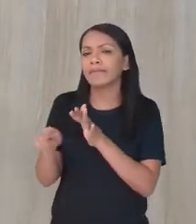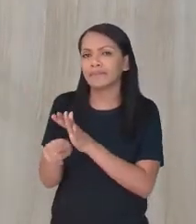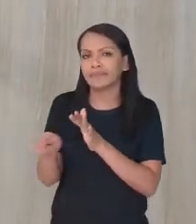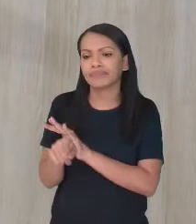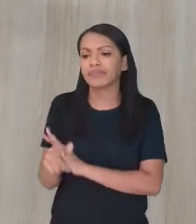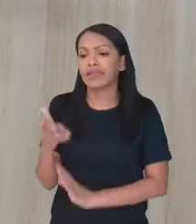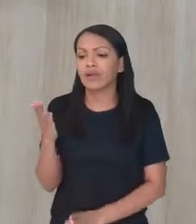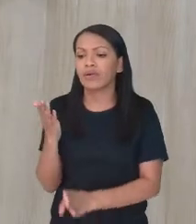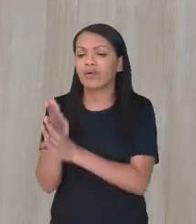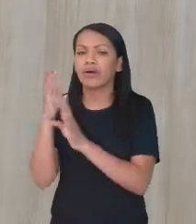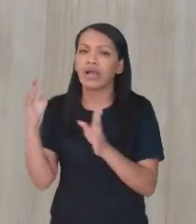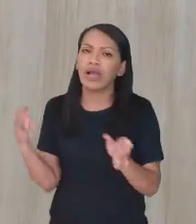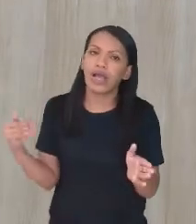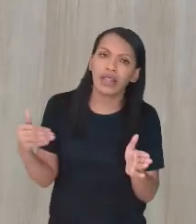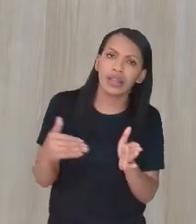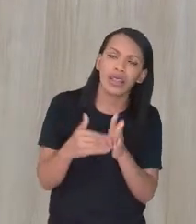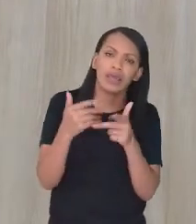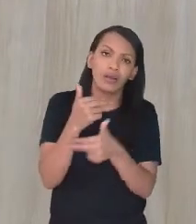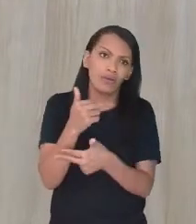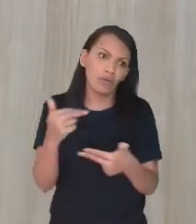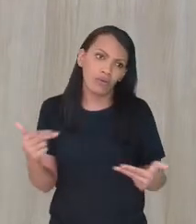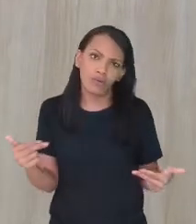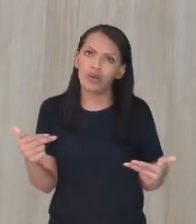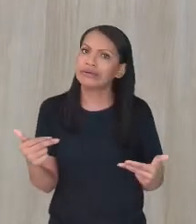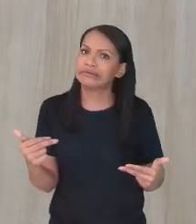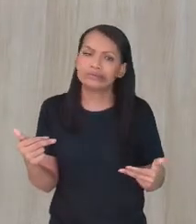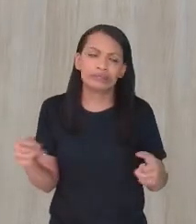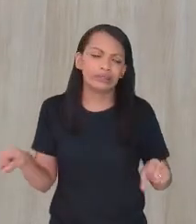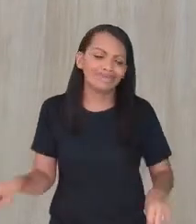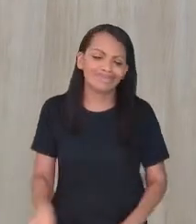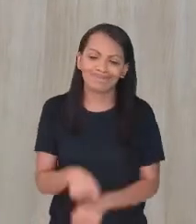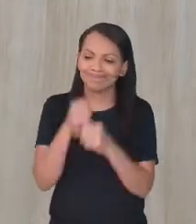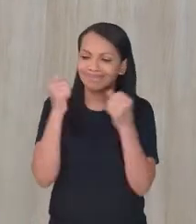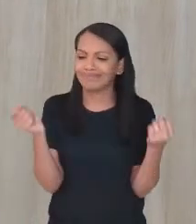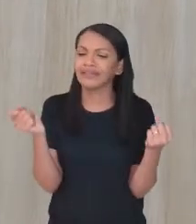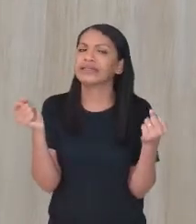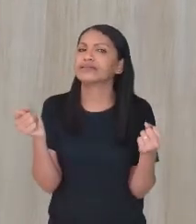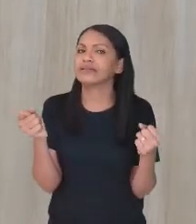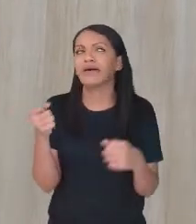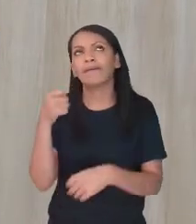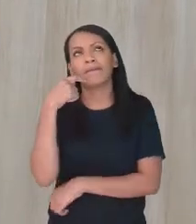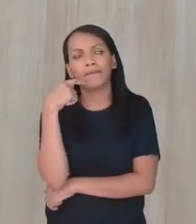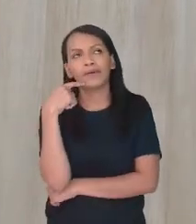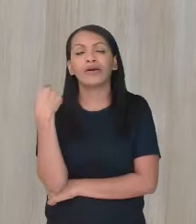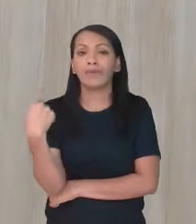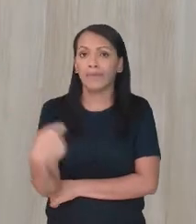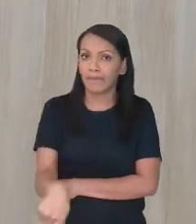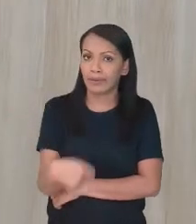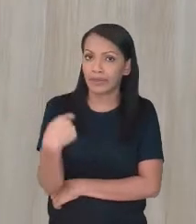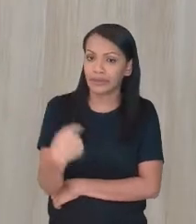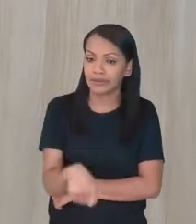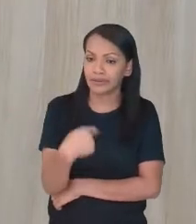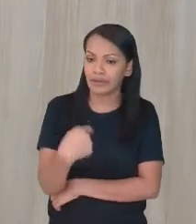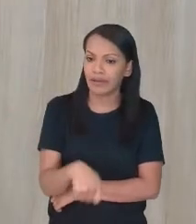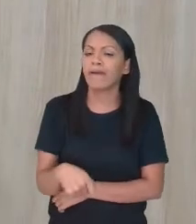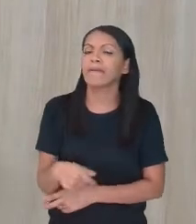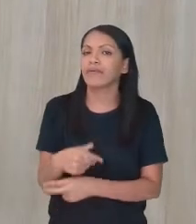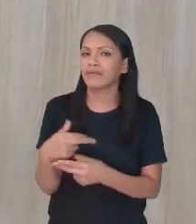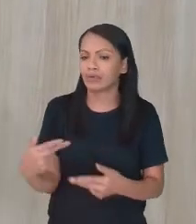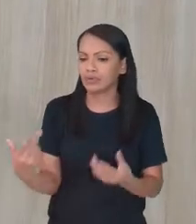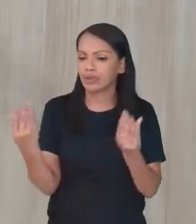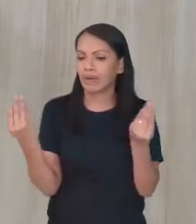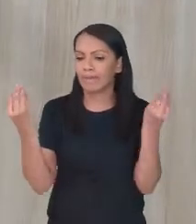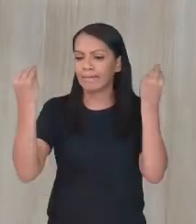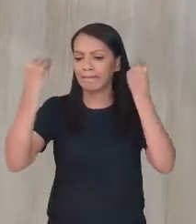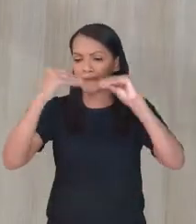professor, algumas situações que impossibilitem a solução. E aí você diz, poxa, eu preciso de mais um dadozinho aqui